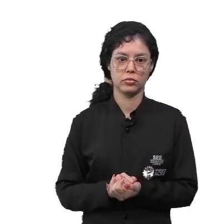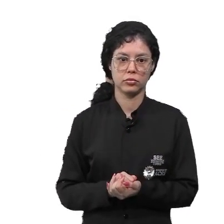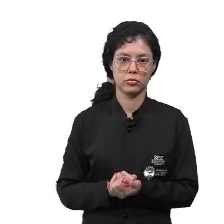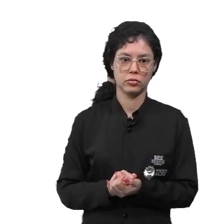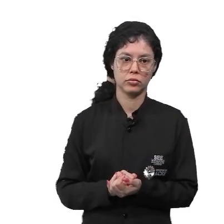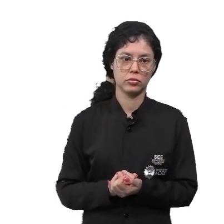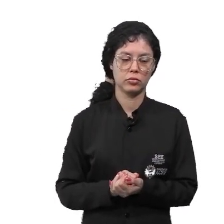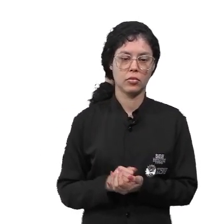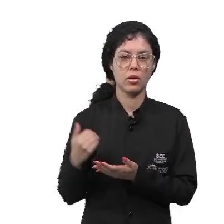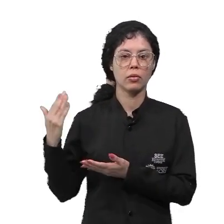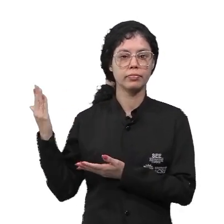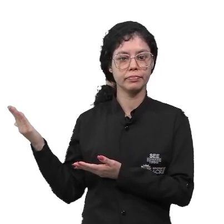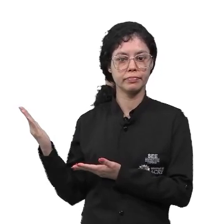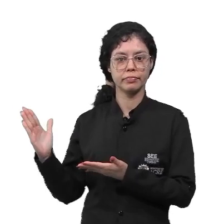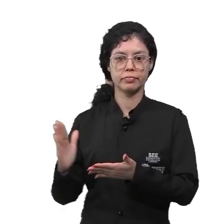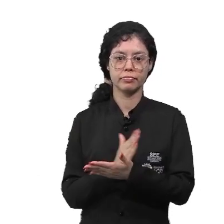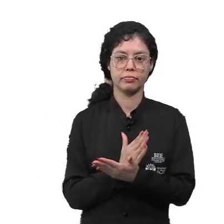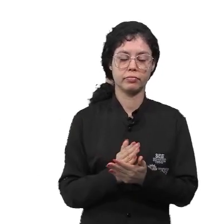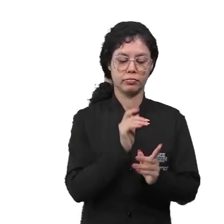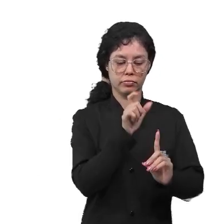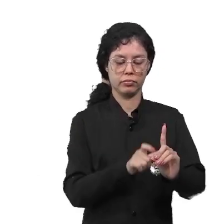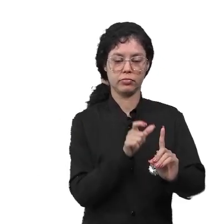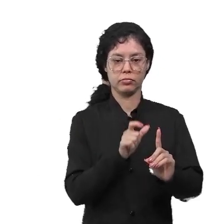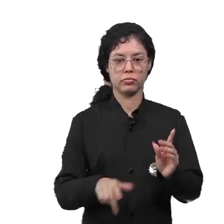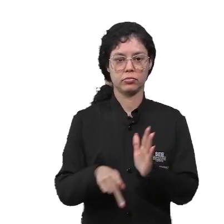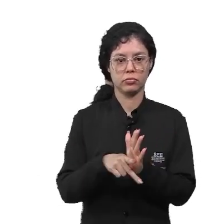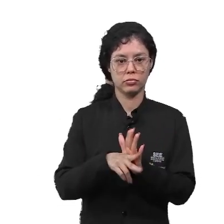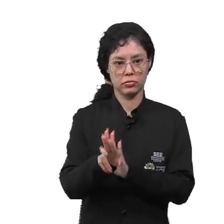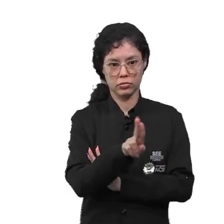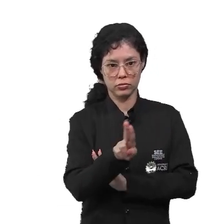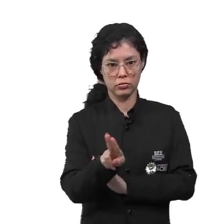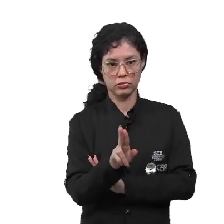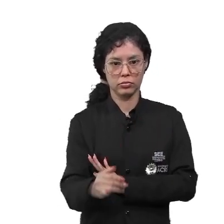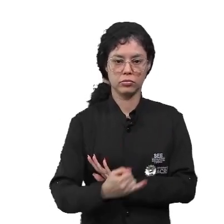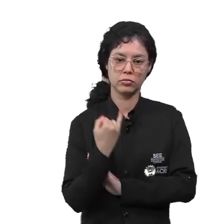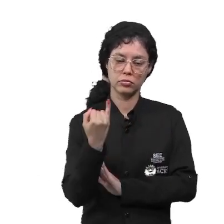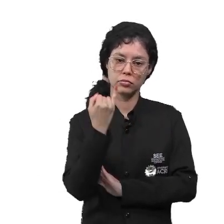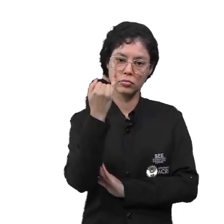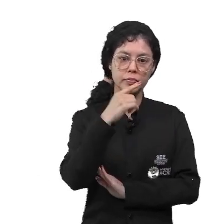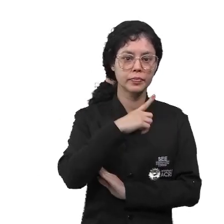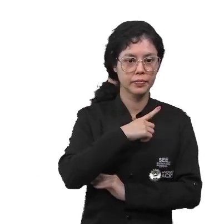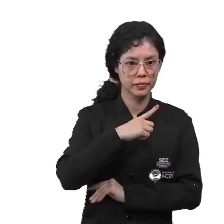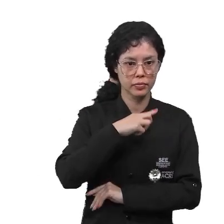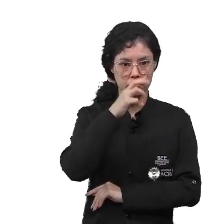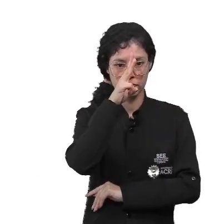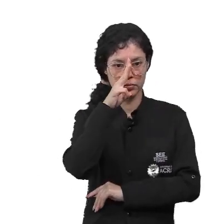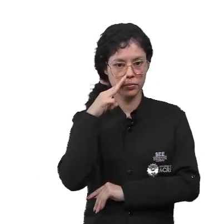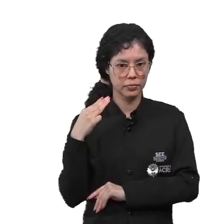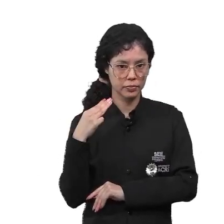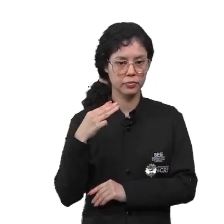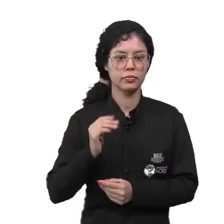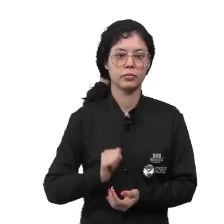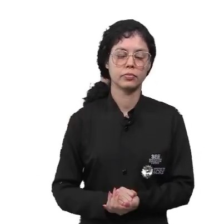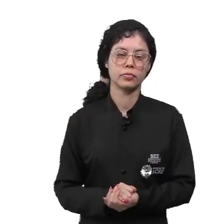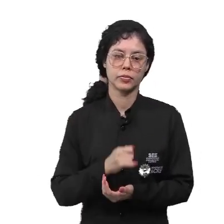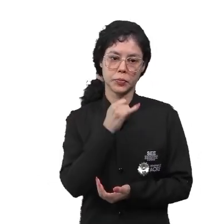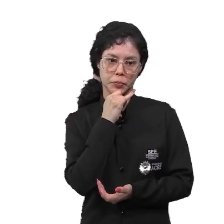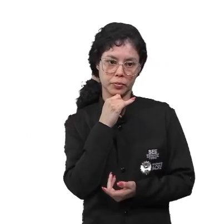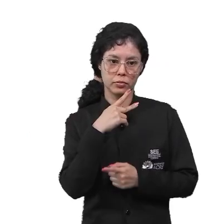Schopenhauer, Auguste Comte, Søren Kierkegaard, Karl Marx,